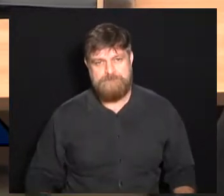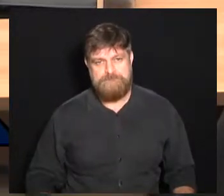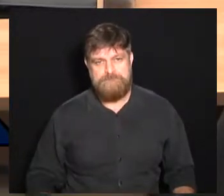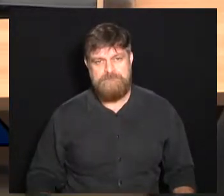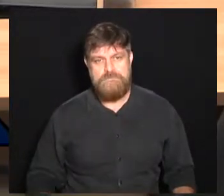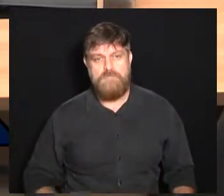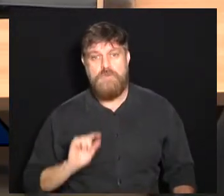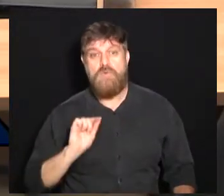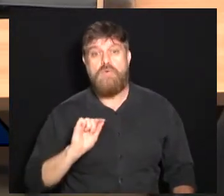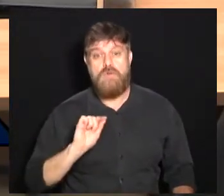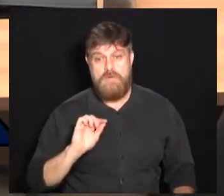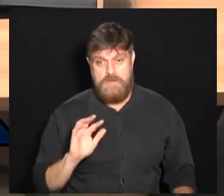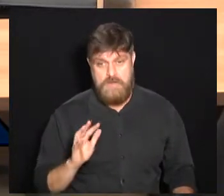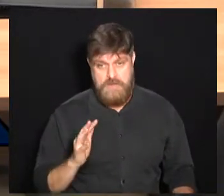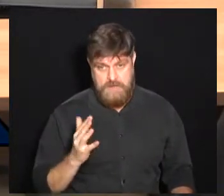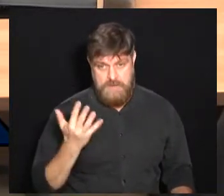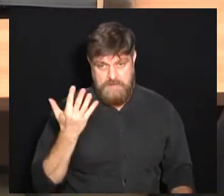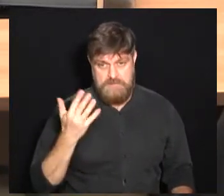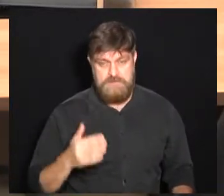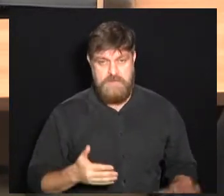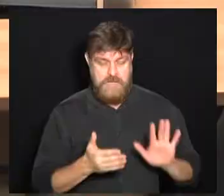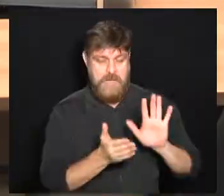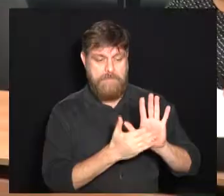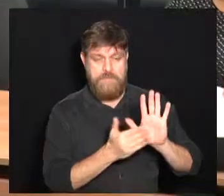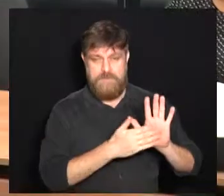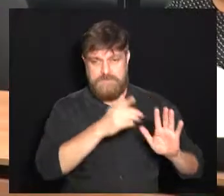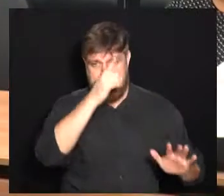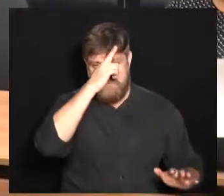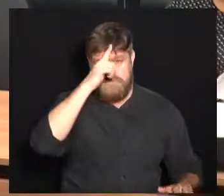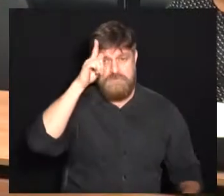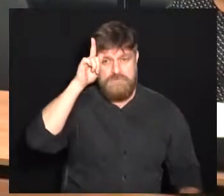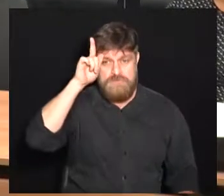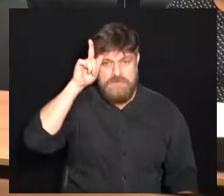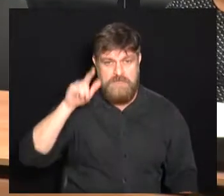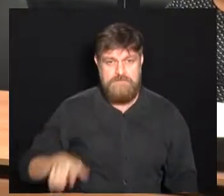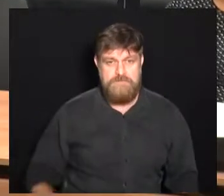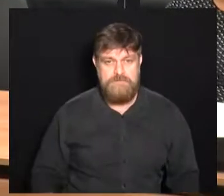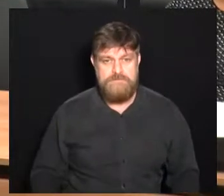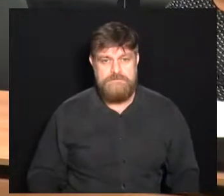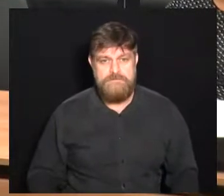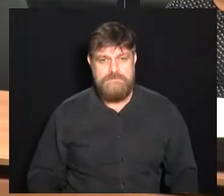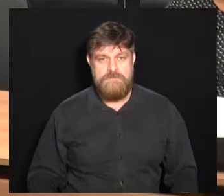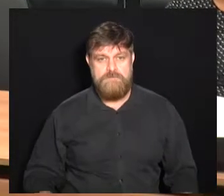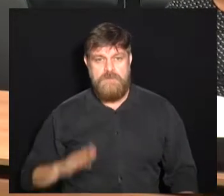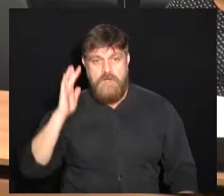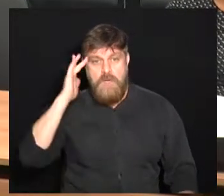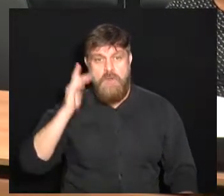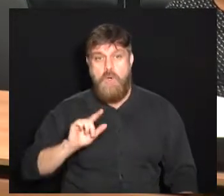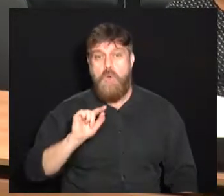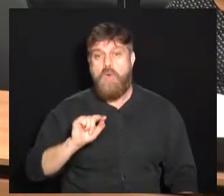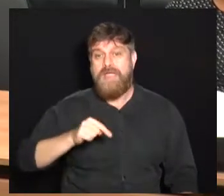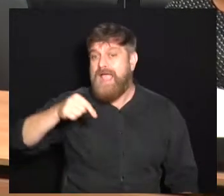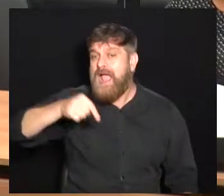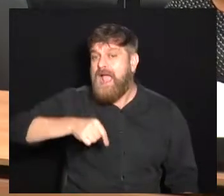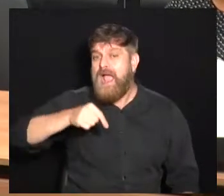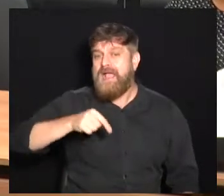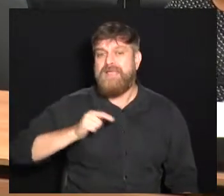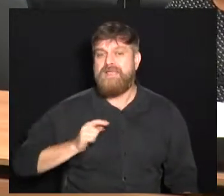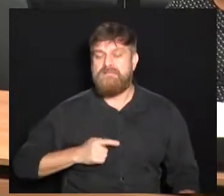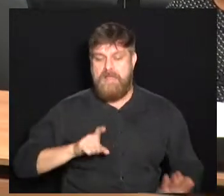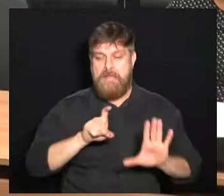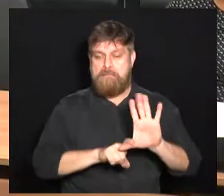com o encaminhamento proposto pelo vereador Gustavo Peta, que eu acho que aqui não é cabide